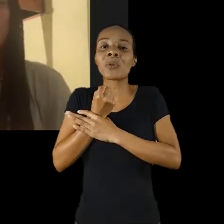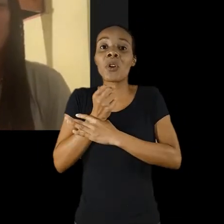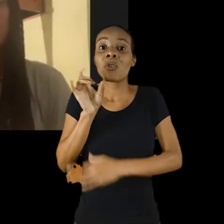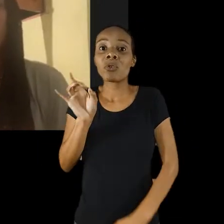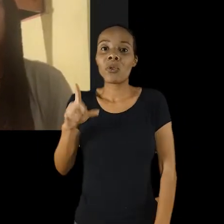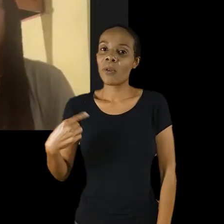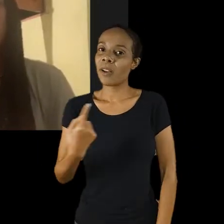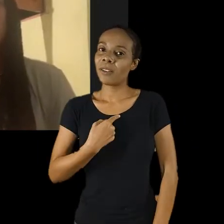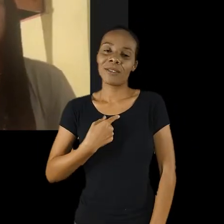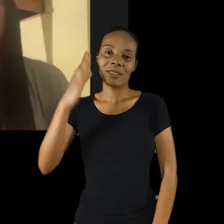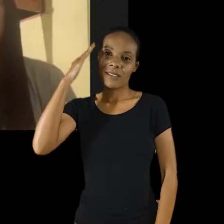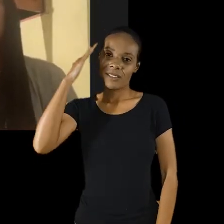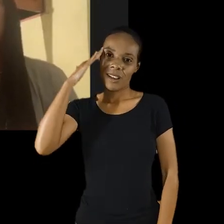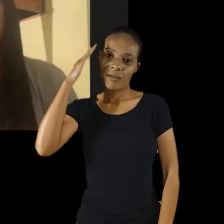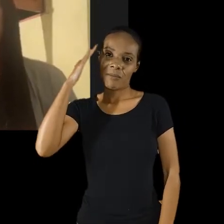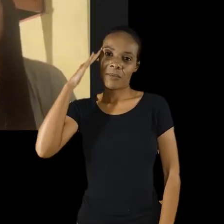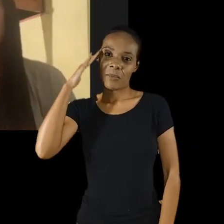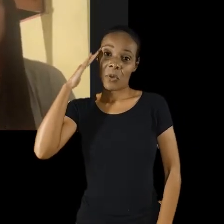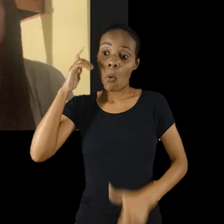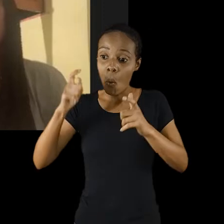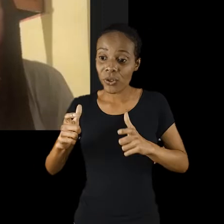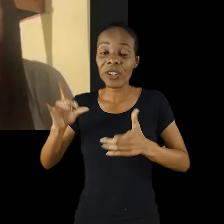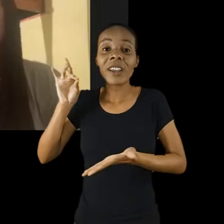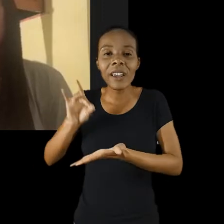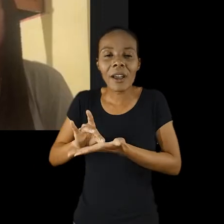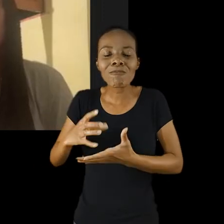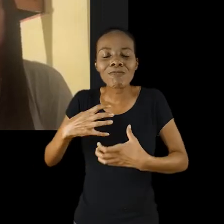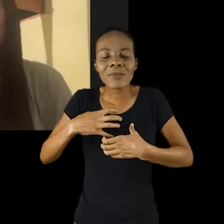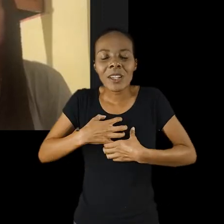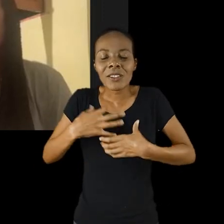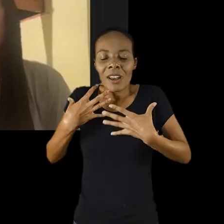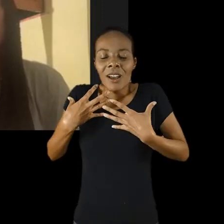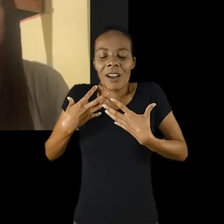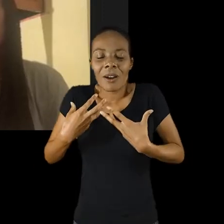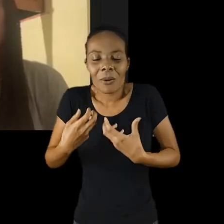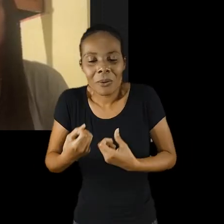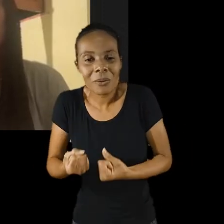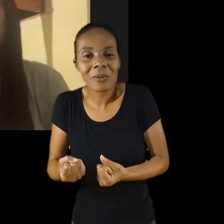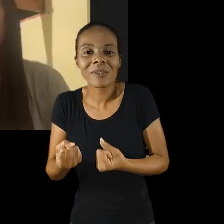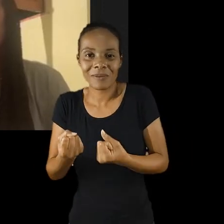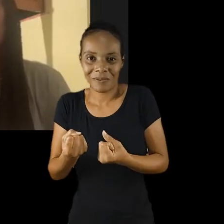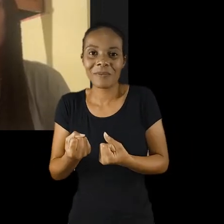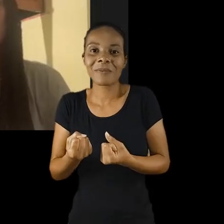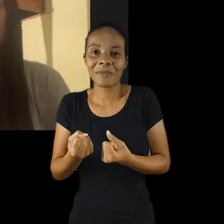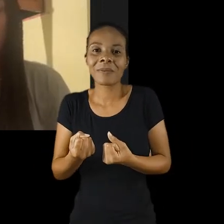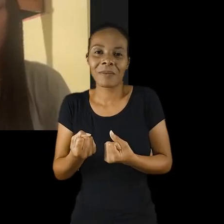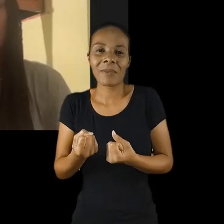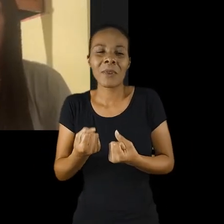gente sabe aonde a gente se sente real, assim, acolhido. Para além dos discursos, né? Inclusive,